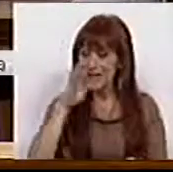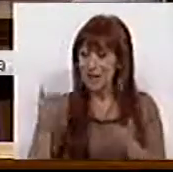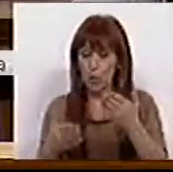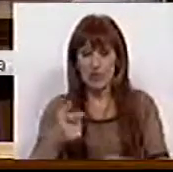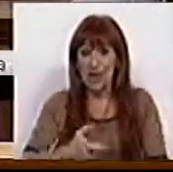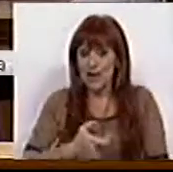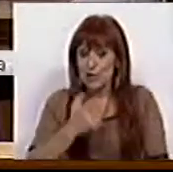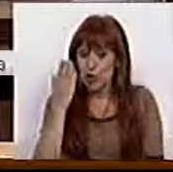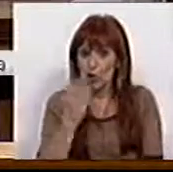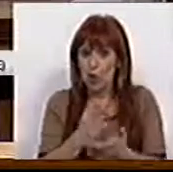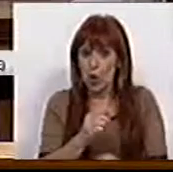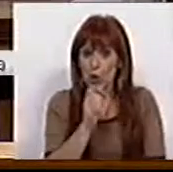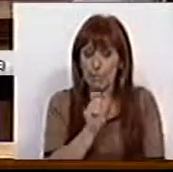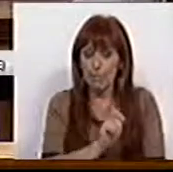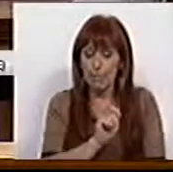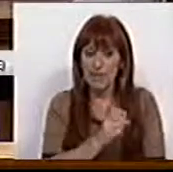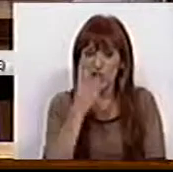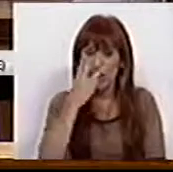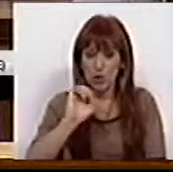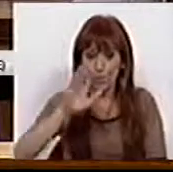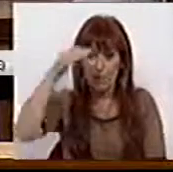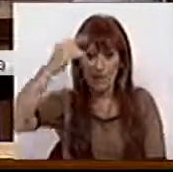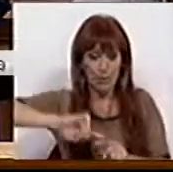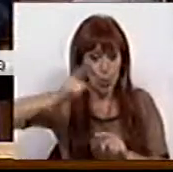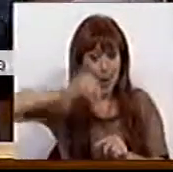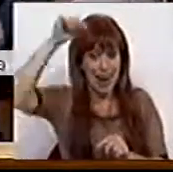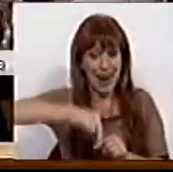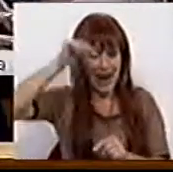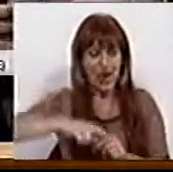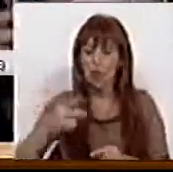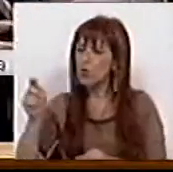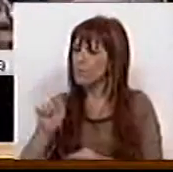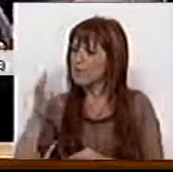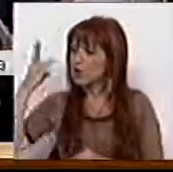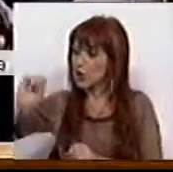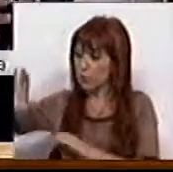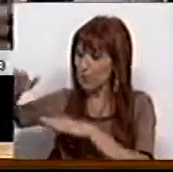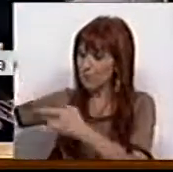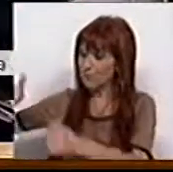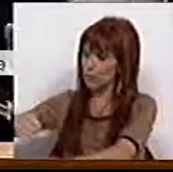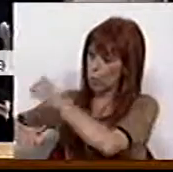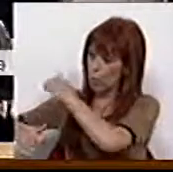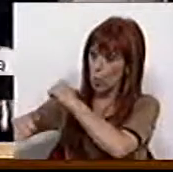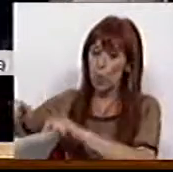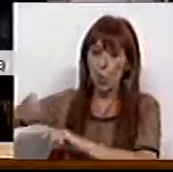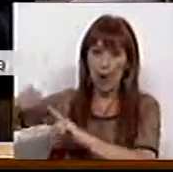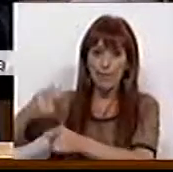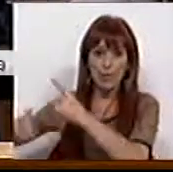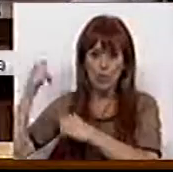compararmos apenas os 3 primeiros meses deste ano com os 3 primeiros meses do ano